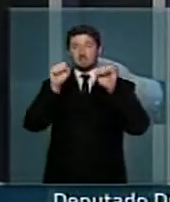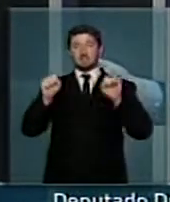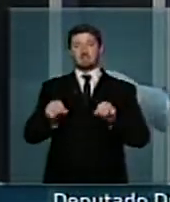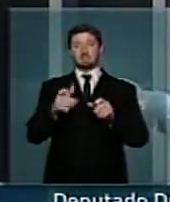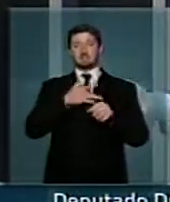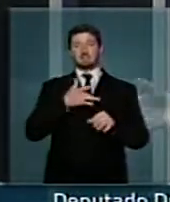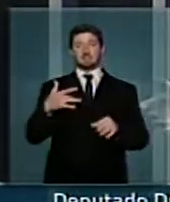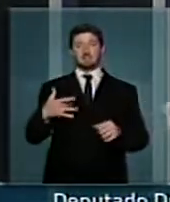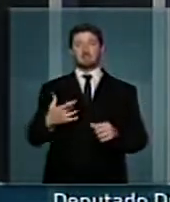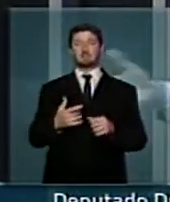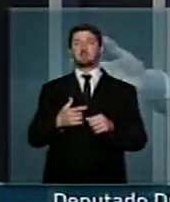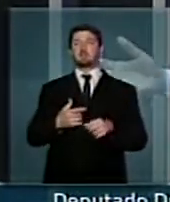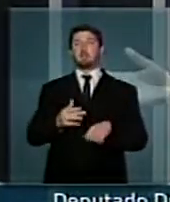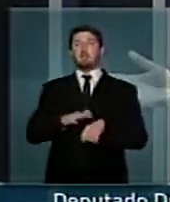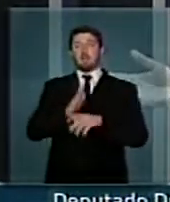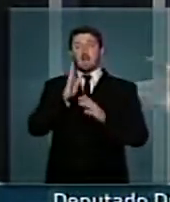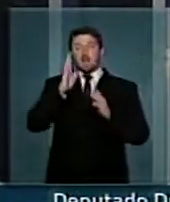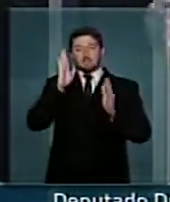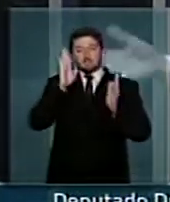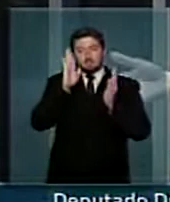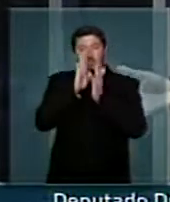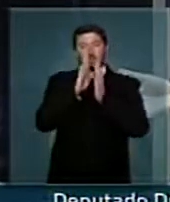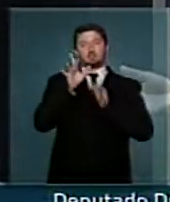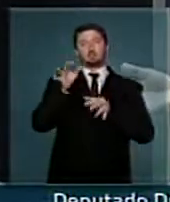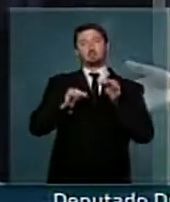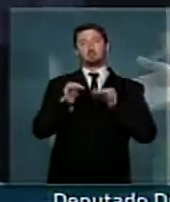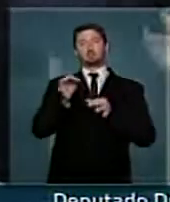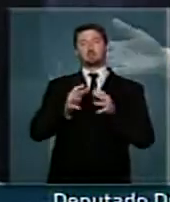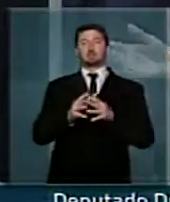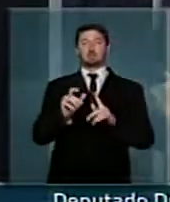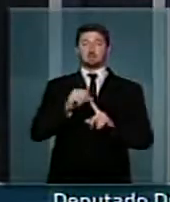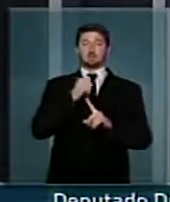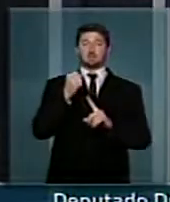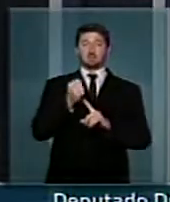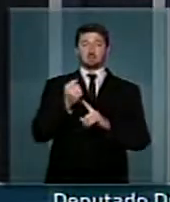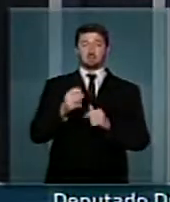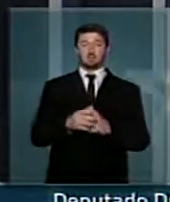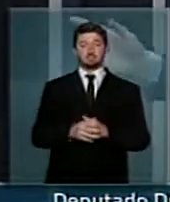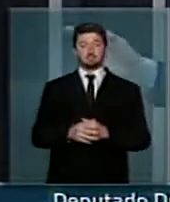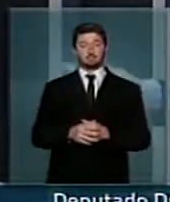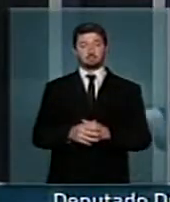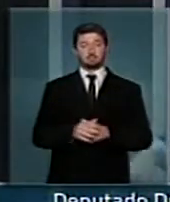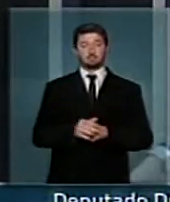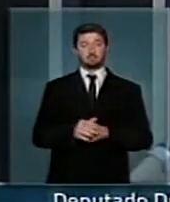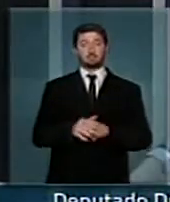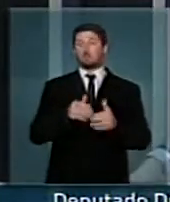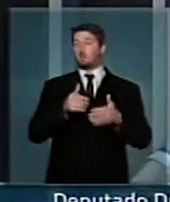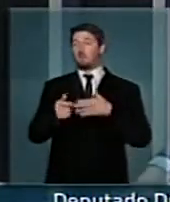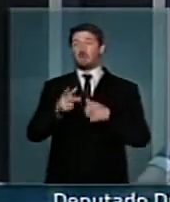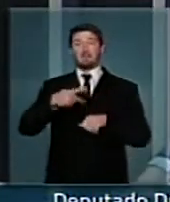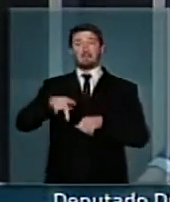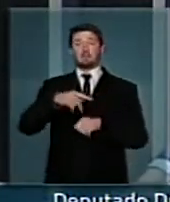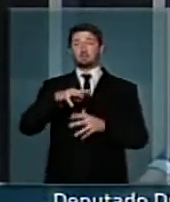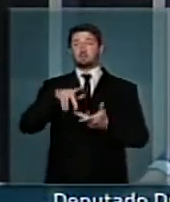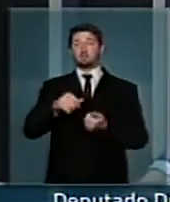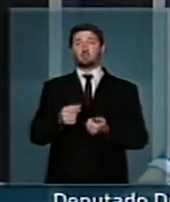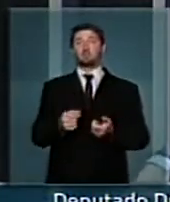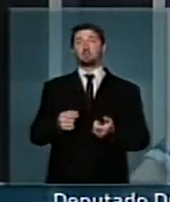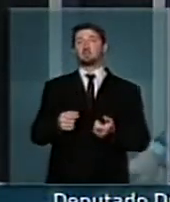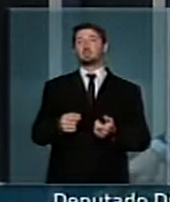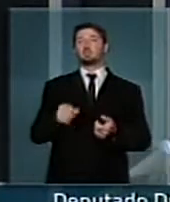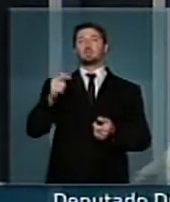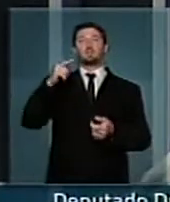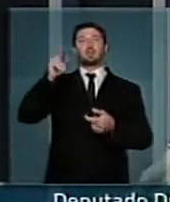saúde mais próximos de uma justiça social que qualquer país do mundo possa ter